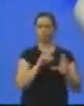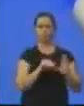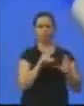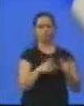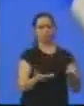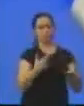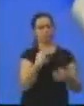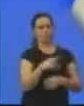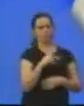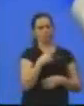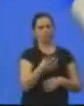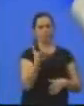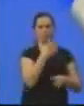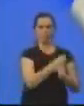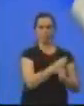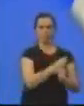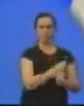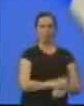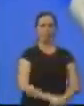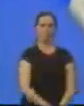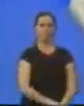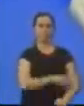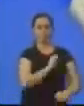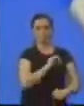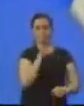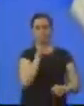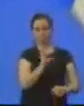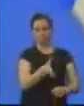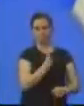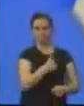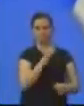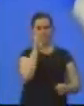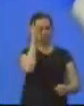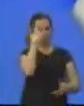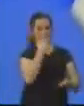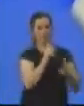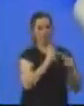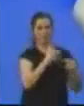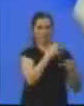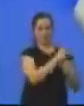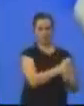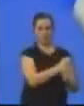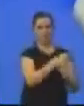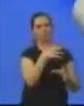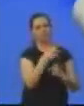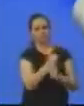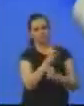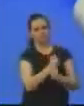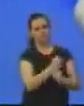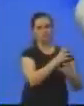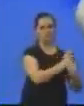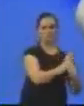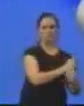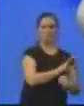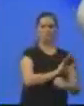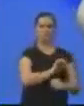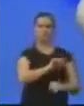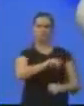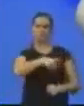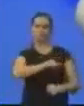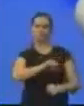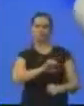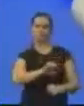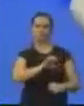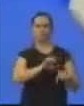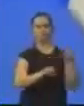lugar do x, faço a conta. Quando acontece de ser igual, vai ser contínuo. Se não, eu calculei o limite. O limite dele da função